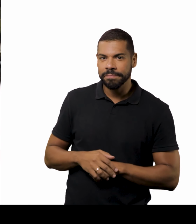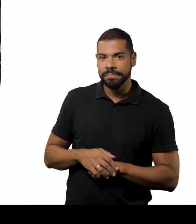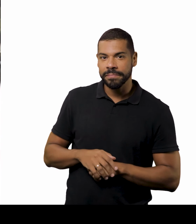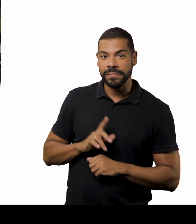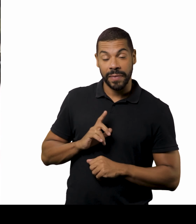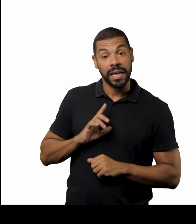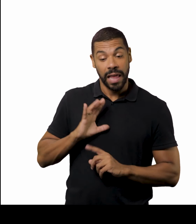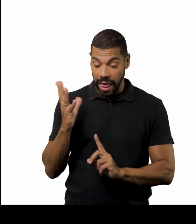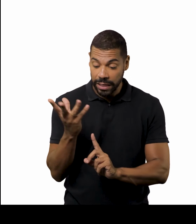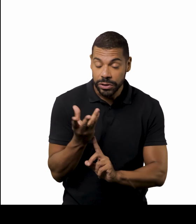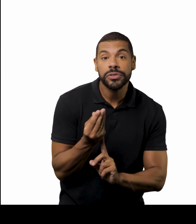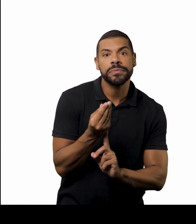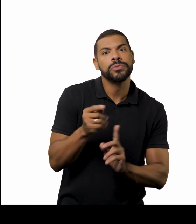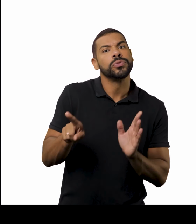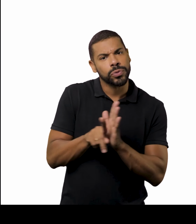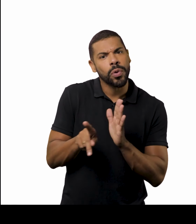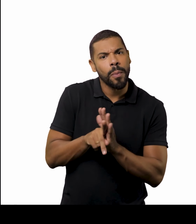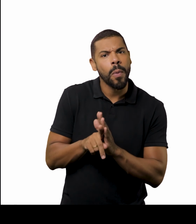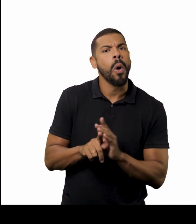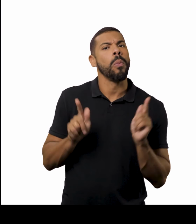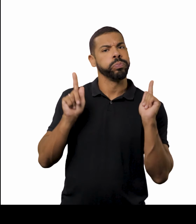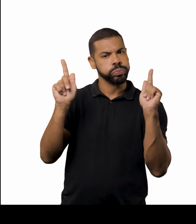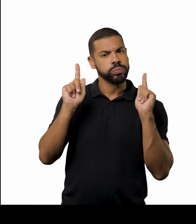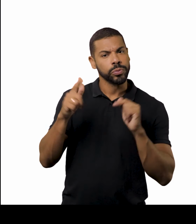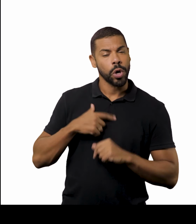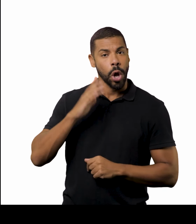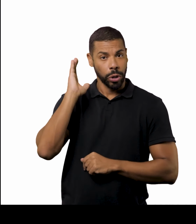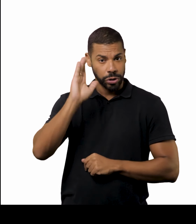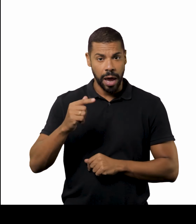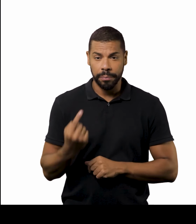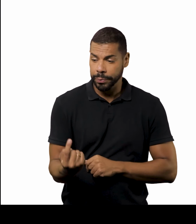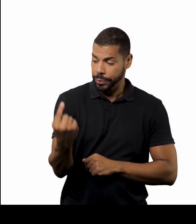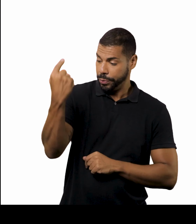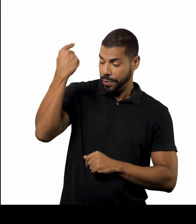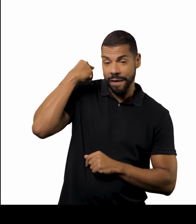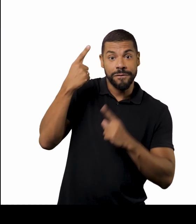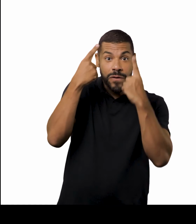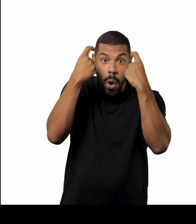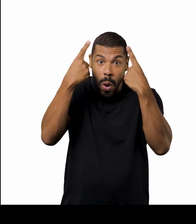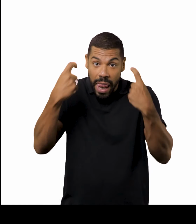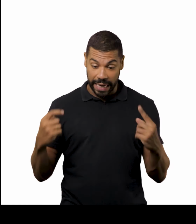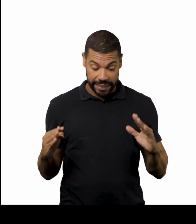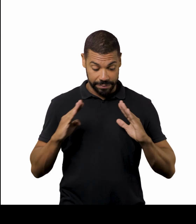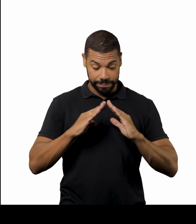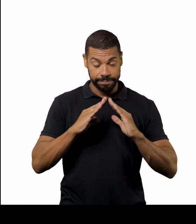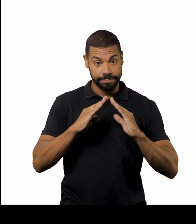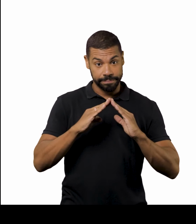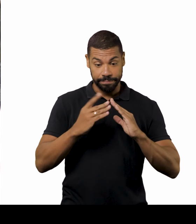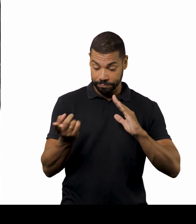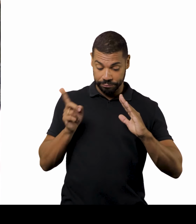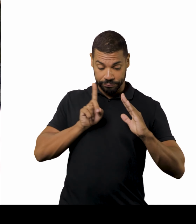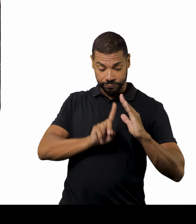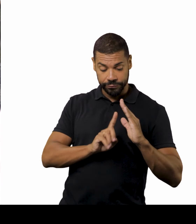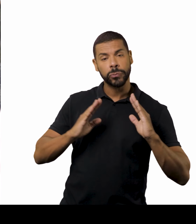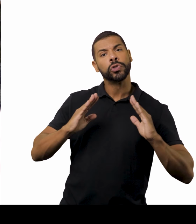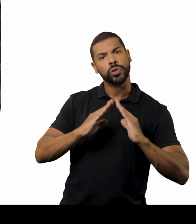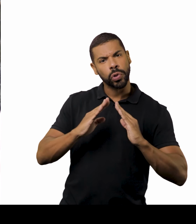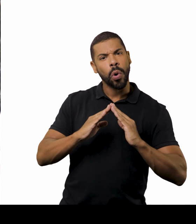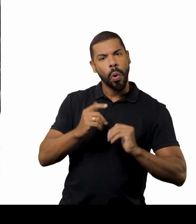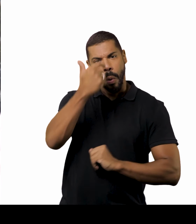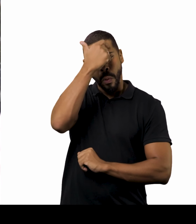nossos direitos. Além de ser artista visual, sou ativista também, né? Eu sofri violência doméstica quando eu era bem nova, então uma forma de